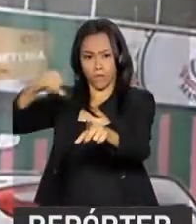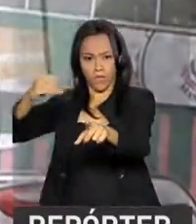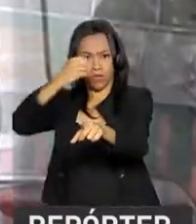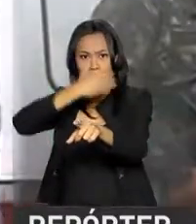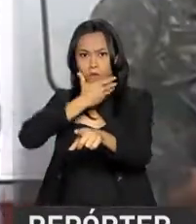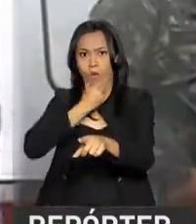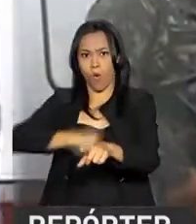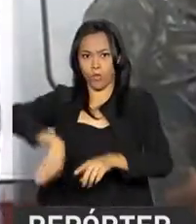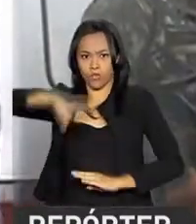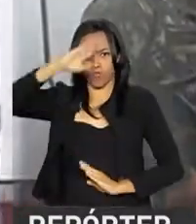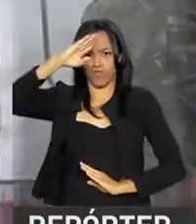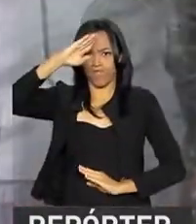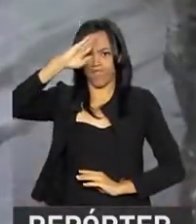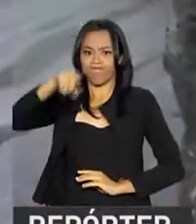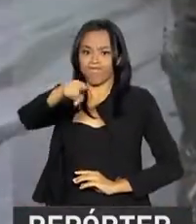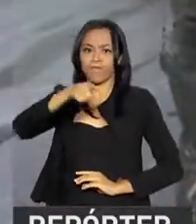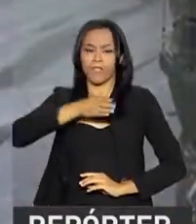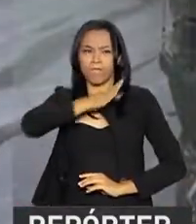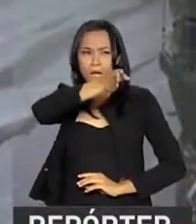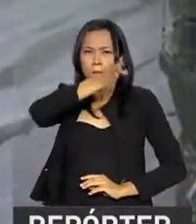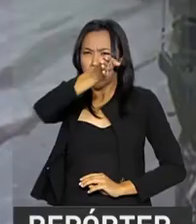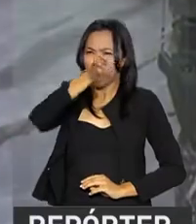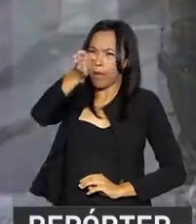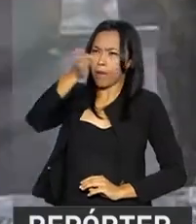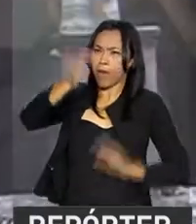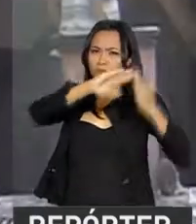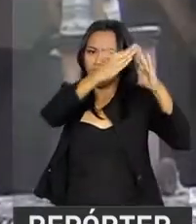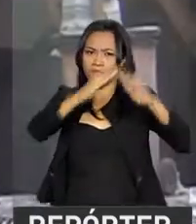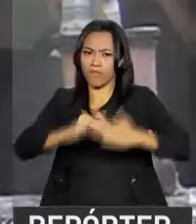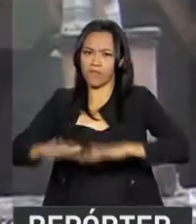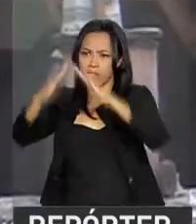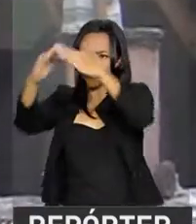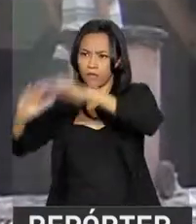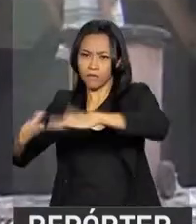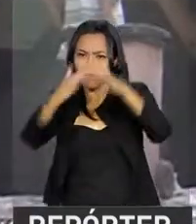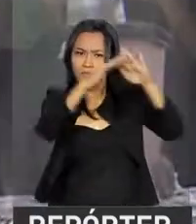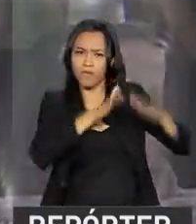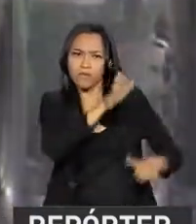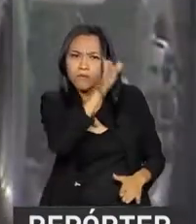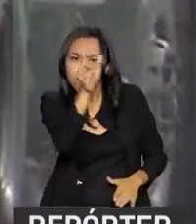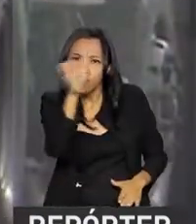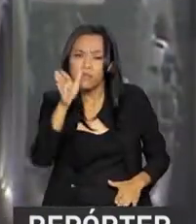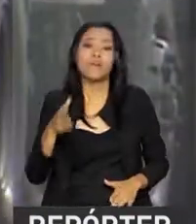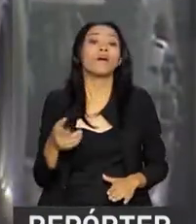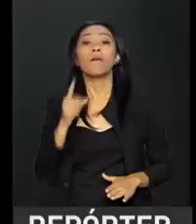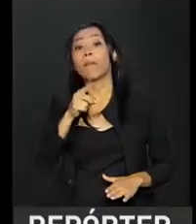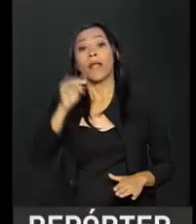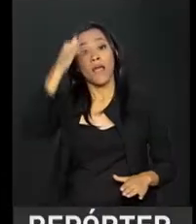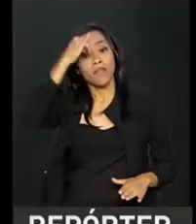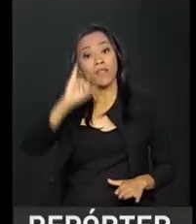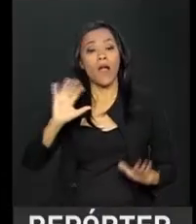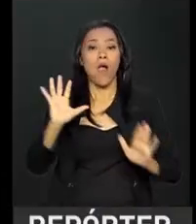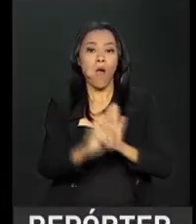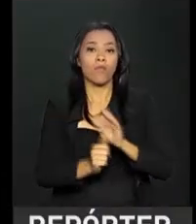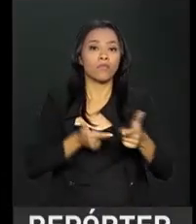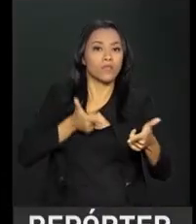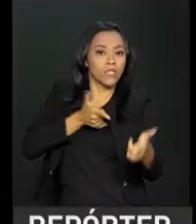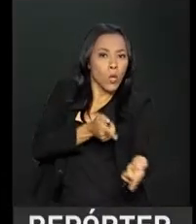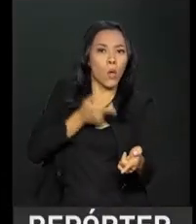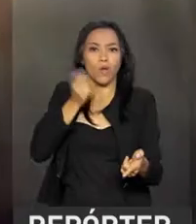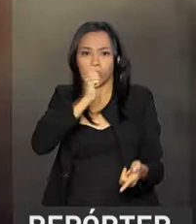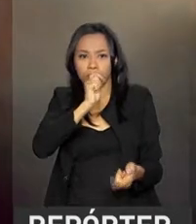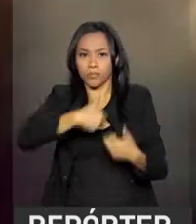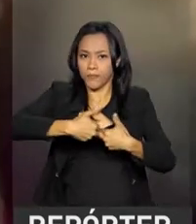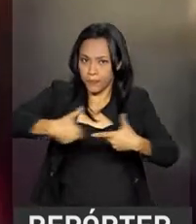forças armadas que fazem cerco em várias comunidades cariocas para combater crimes como roubo de armas e cargas e tráfico de